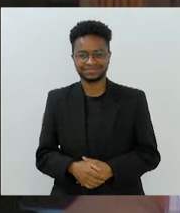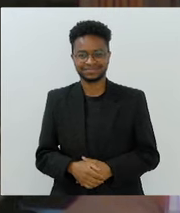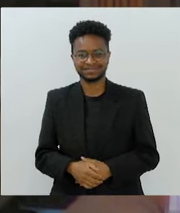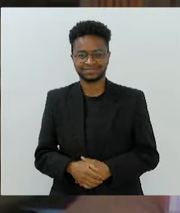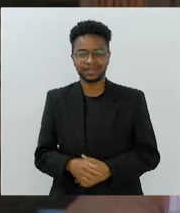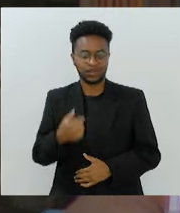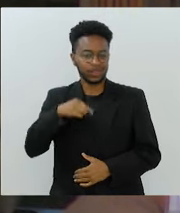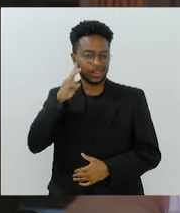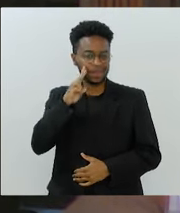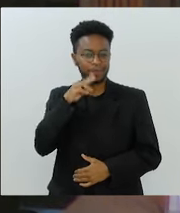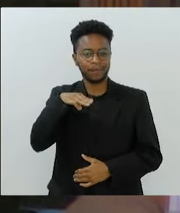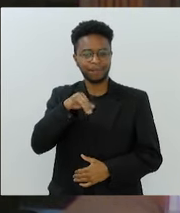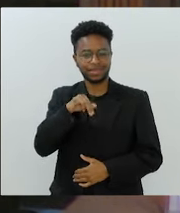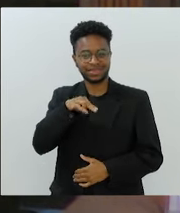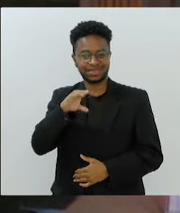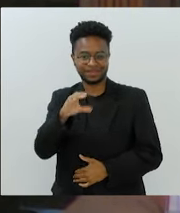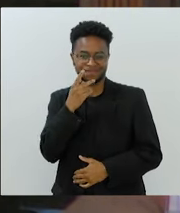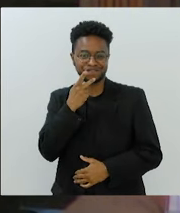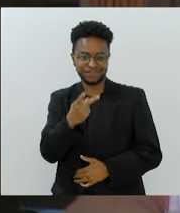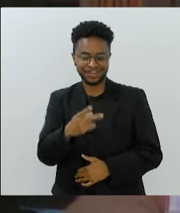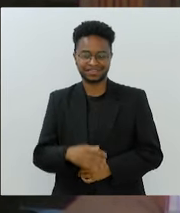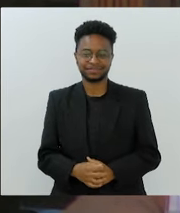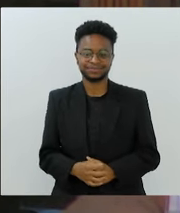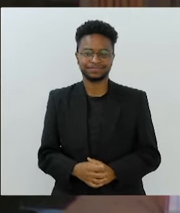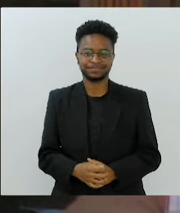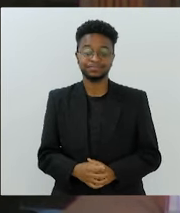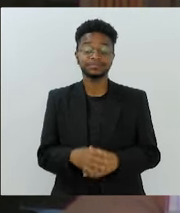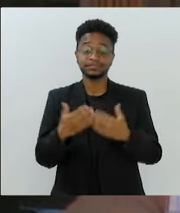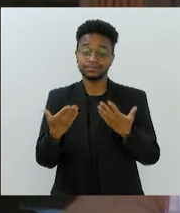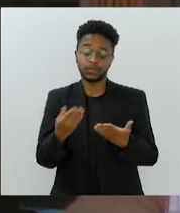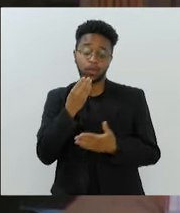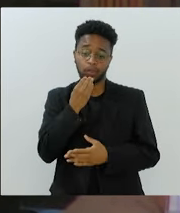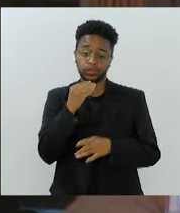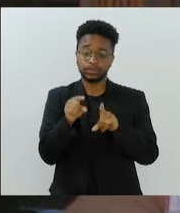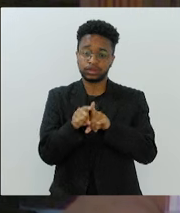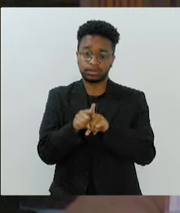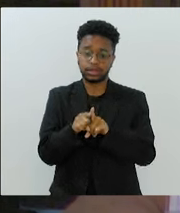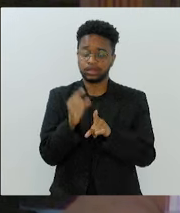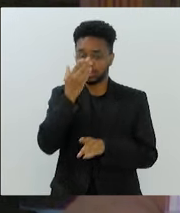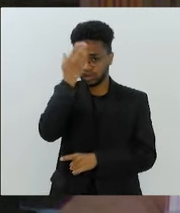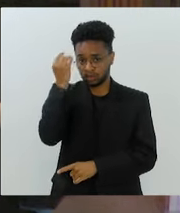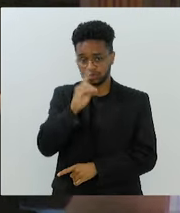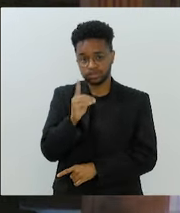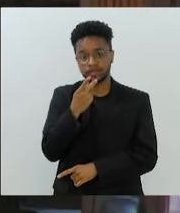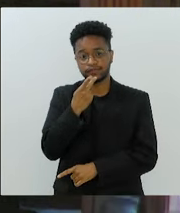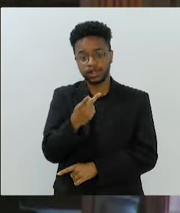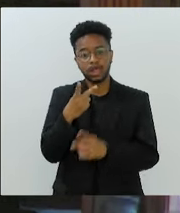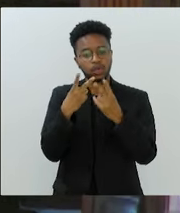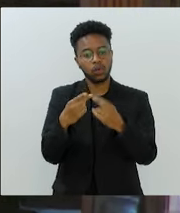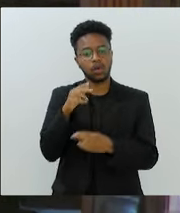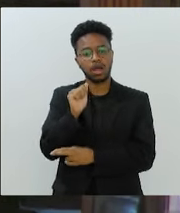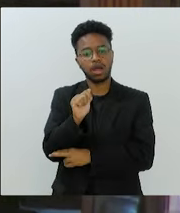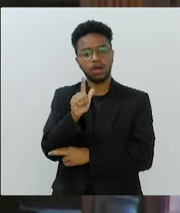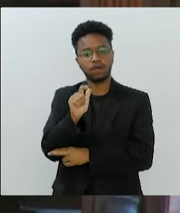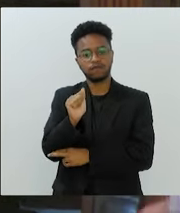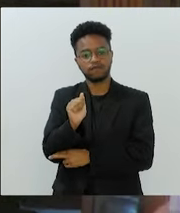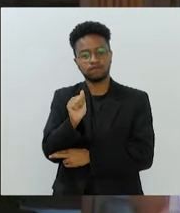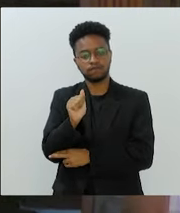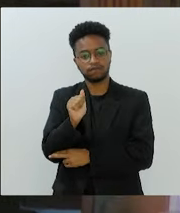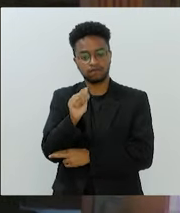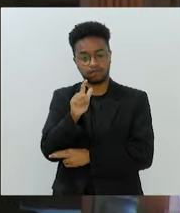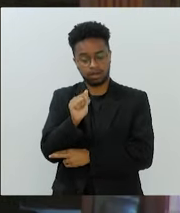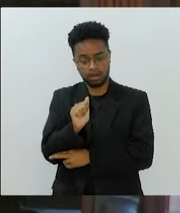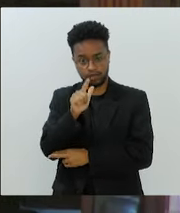Mink falando isso. E claro, sem deixar de citar os companheiros como Álvaro Mota, meu primo, que foi quem me